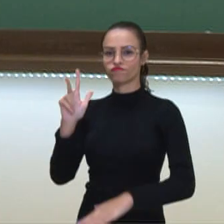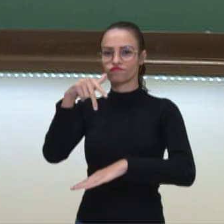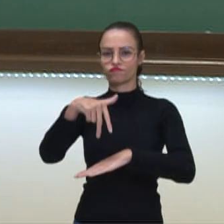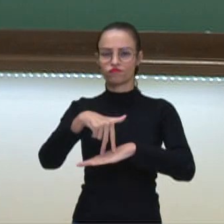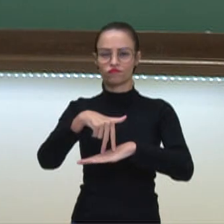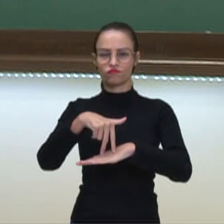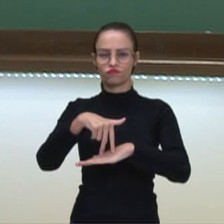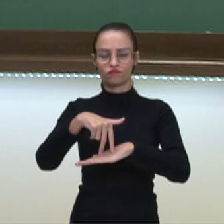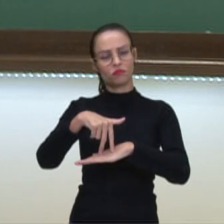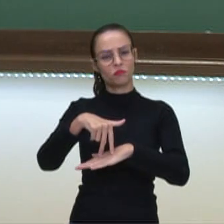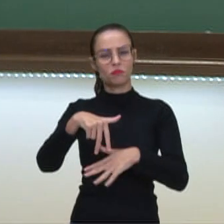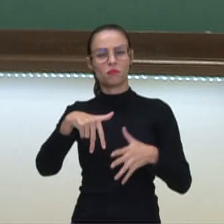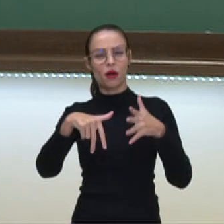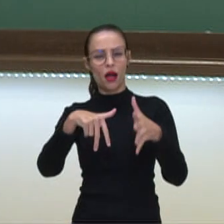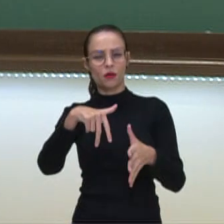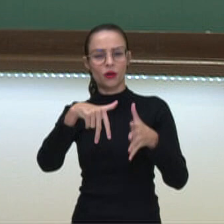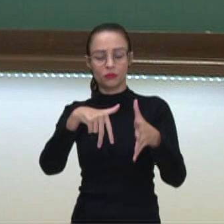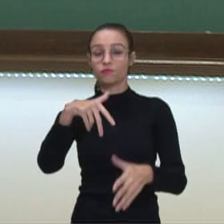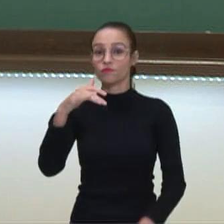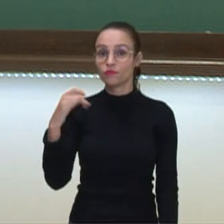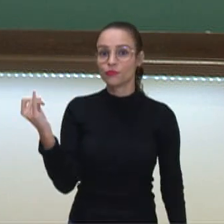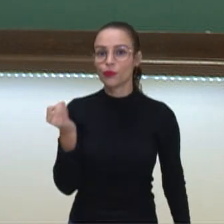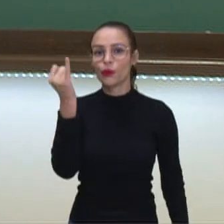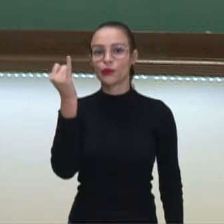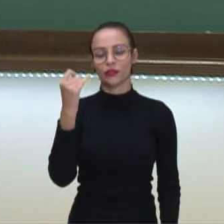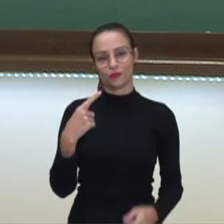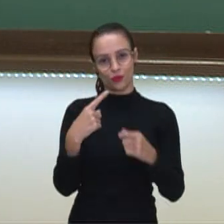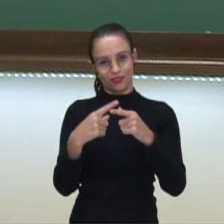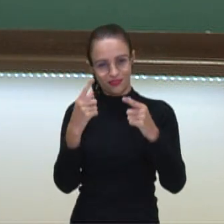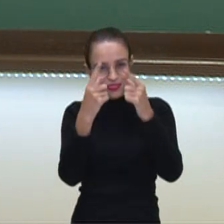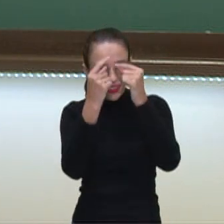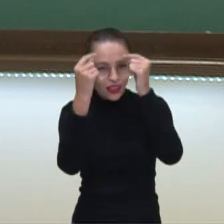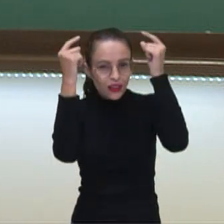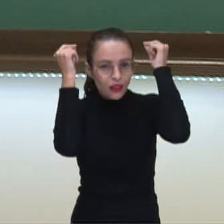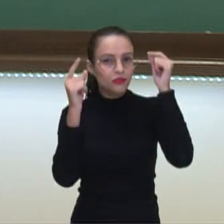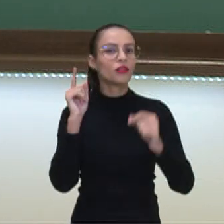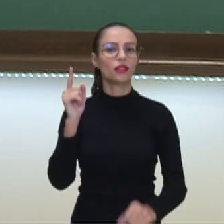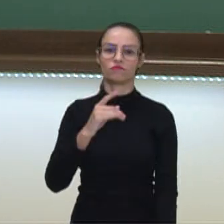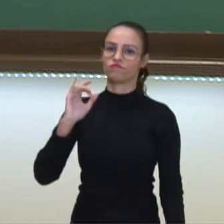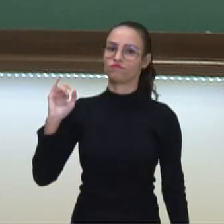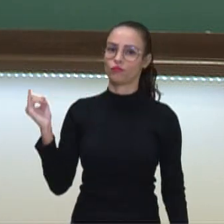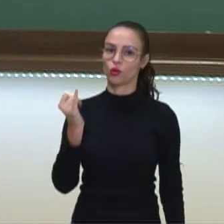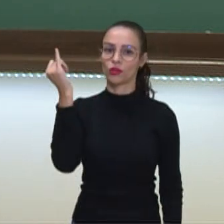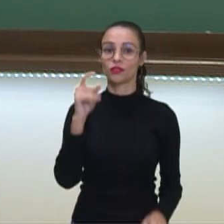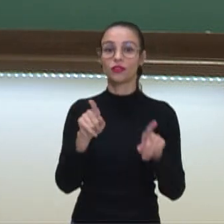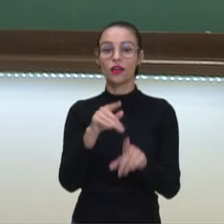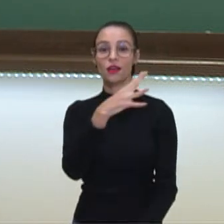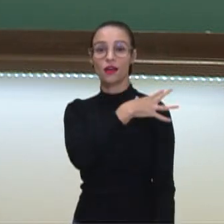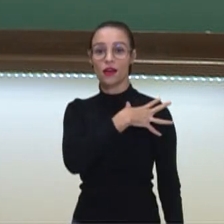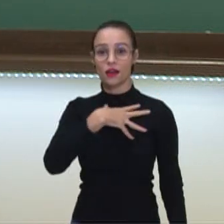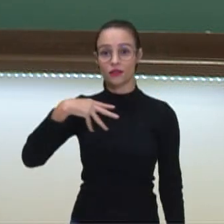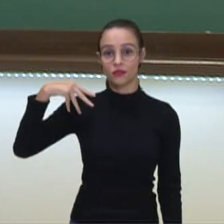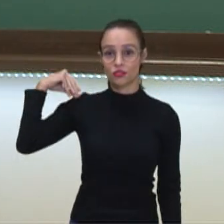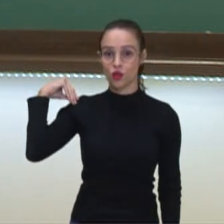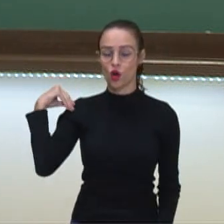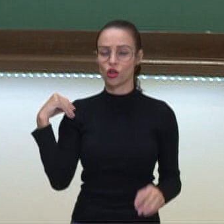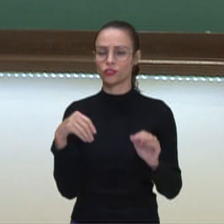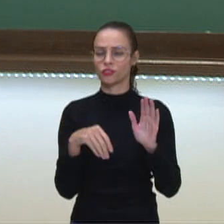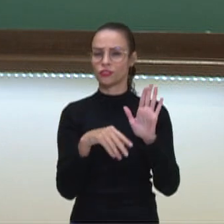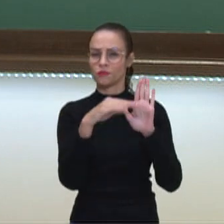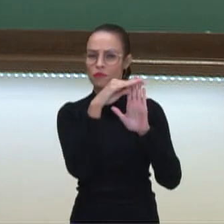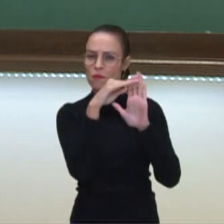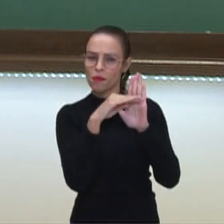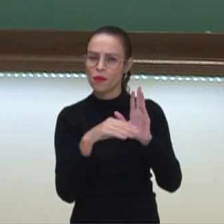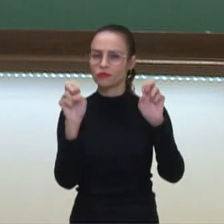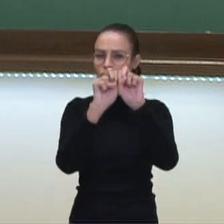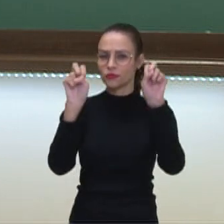da oratória ao longo da história. A gente sabe que na Grécia ela tinha uma importância muito grande. Aristóteles, né, sistematiza, funda sua